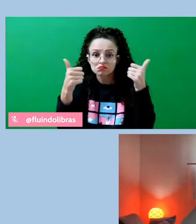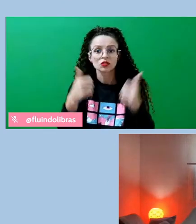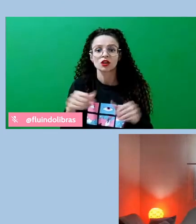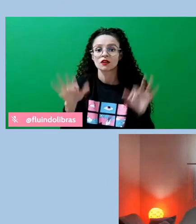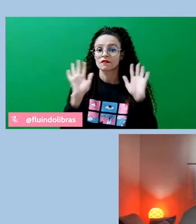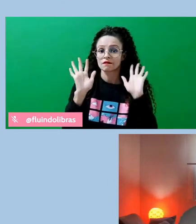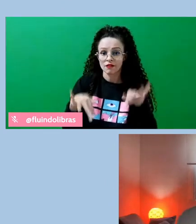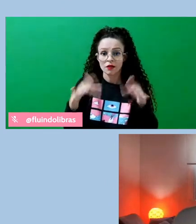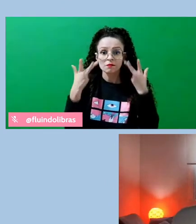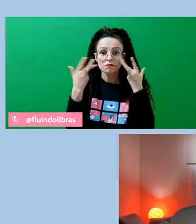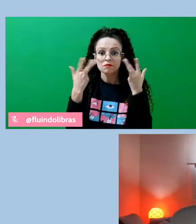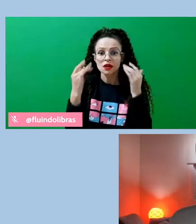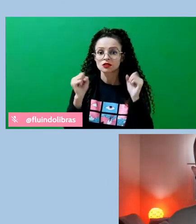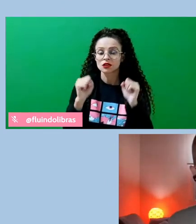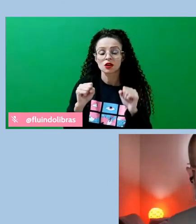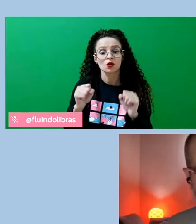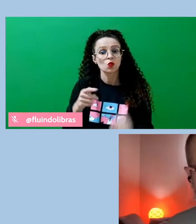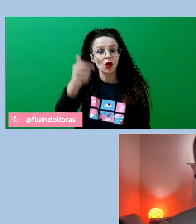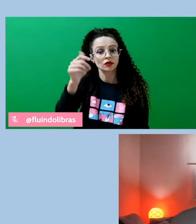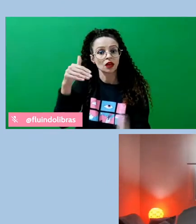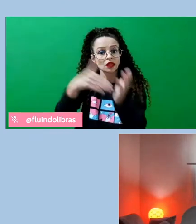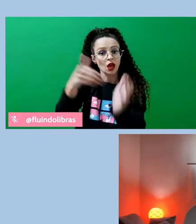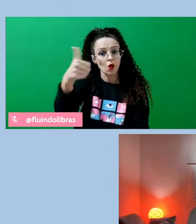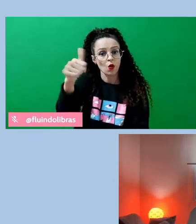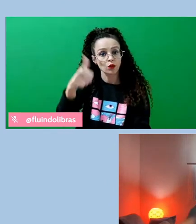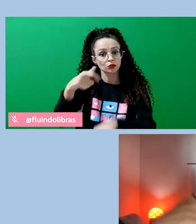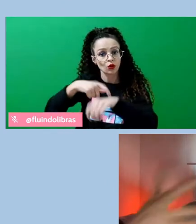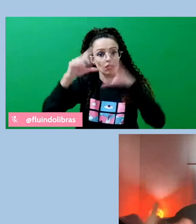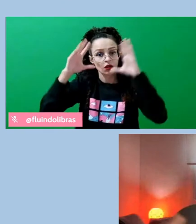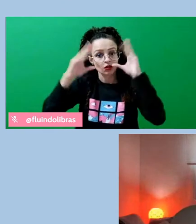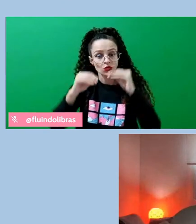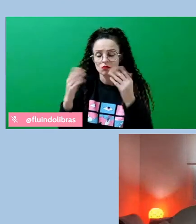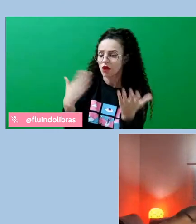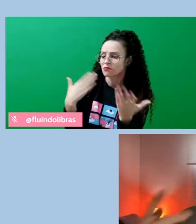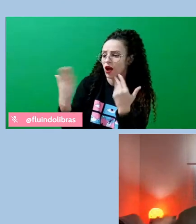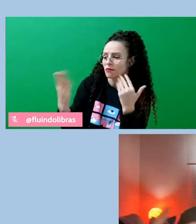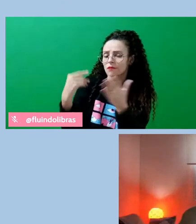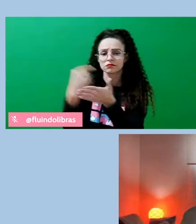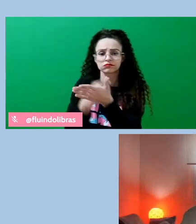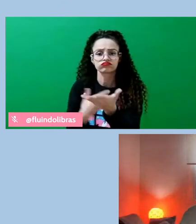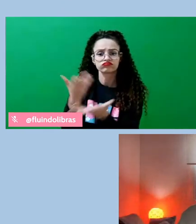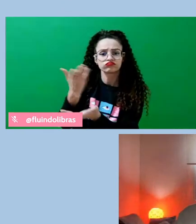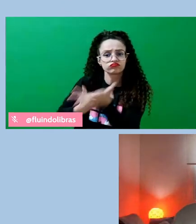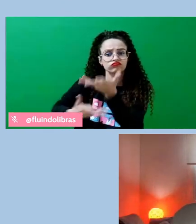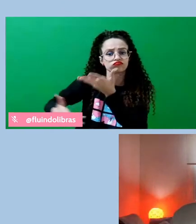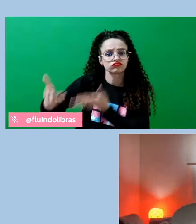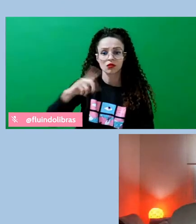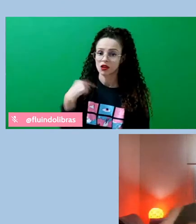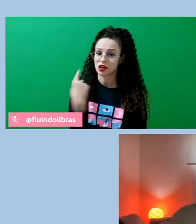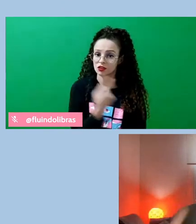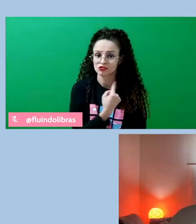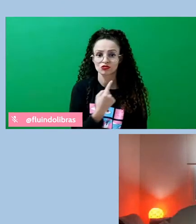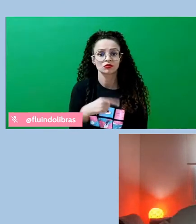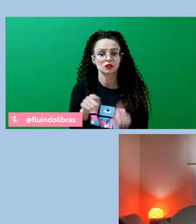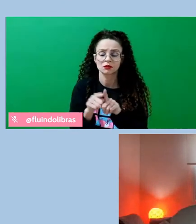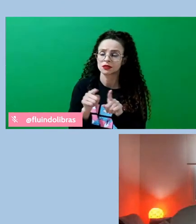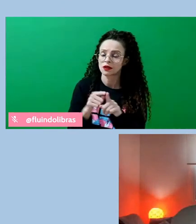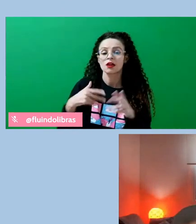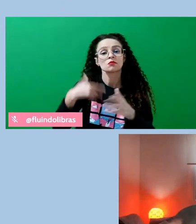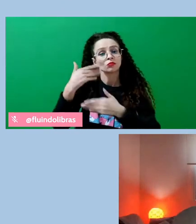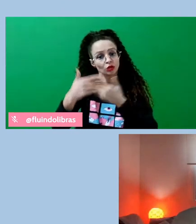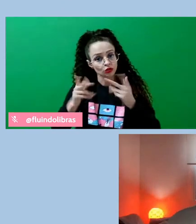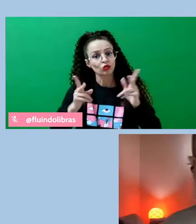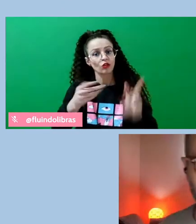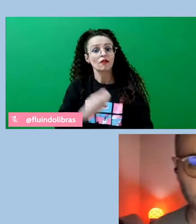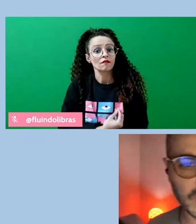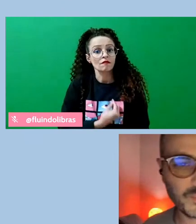fica quase até às 11, às vezes, conversando sobre, ouvindo, trocando ideia, perguntando, a gente mesmo se perguntando, sabe? O processo continua vivo.